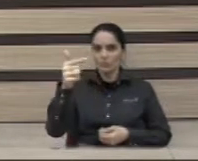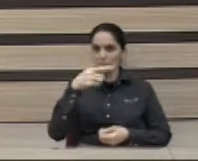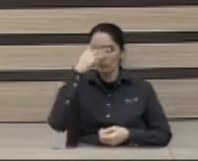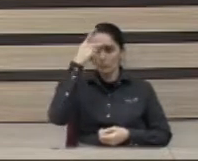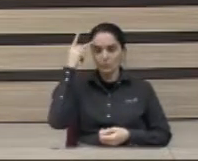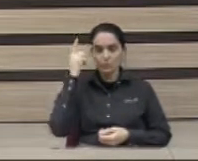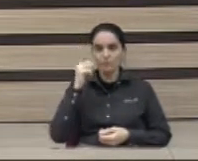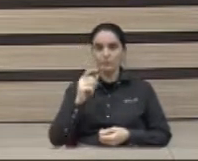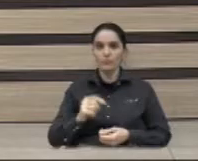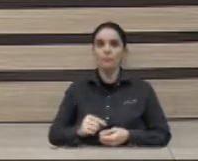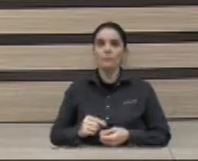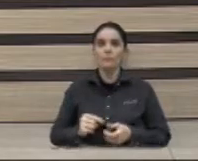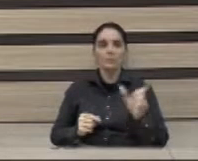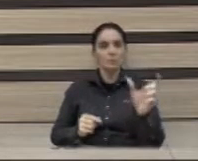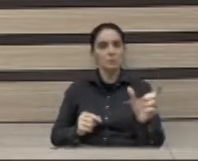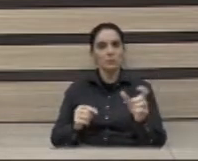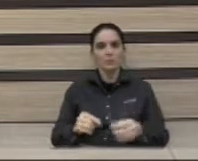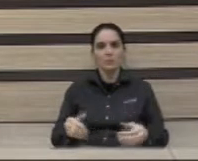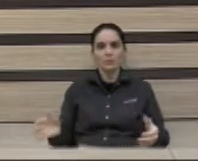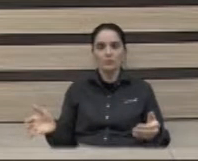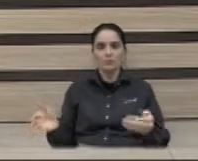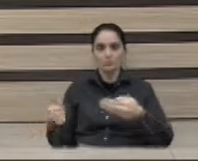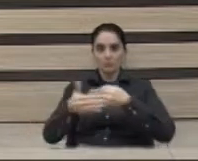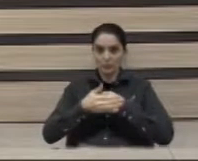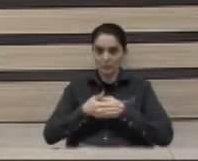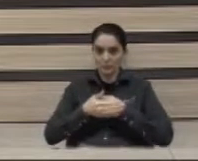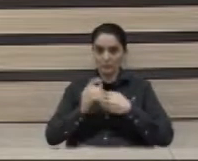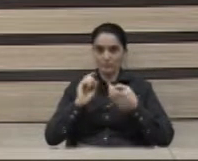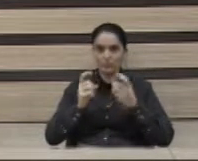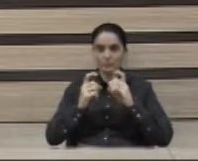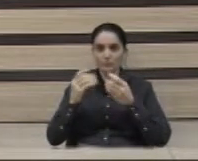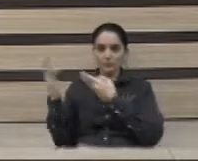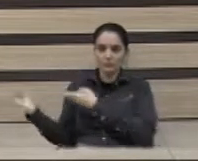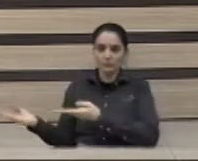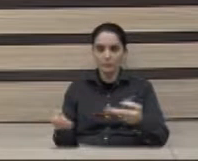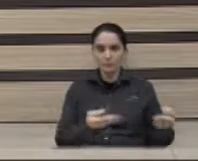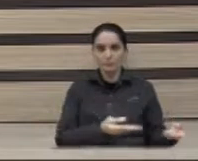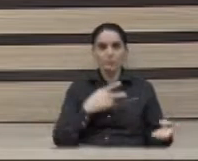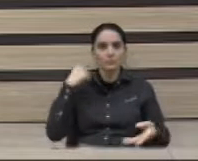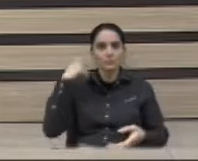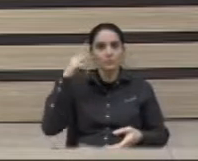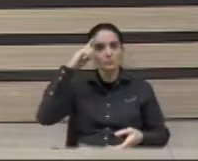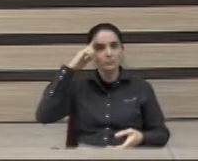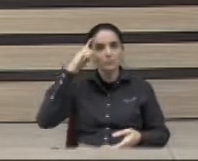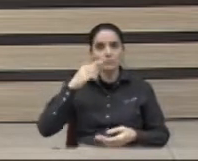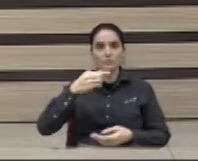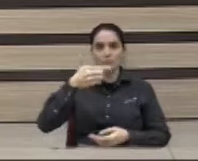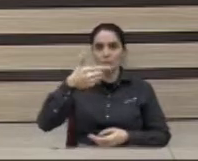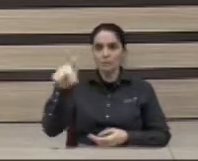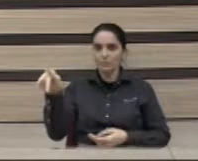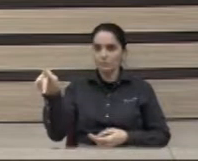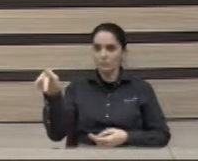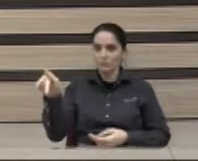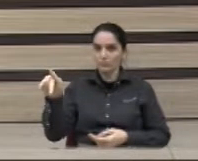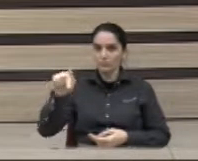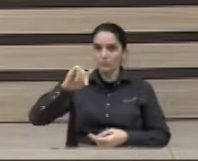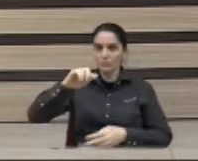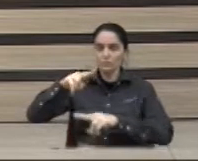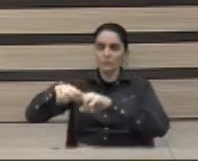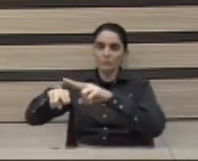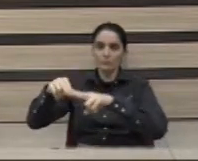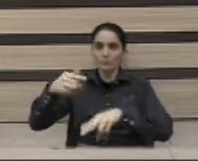uso da palavra, esta presidência encerra a presente sessão, convocando os senhores vereadores para o dia 27 de junho